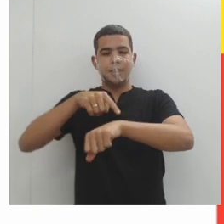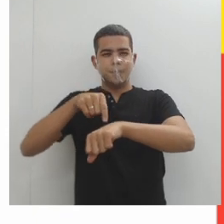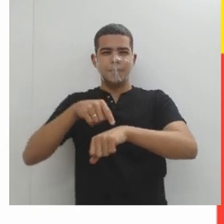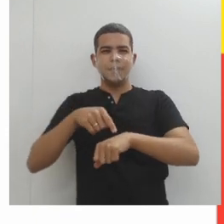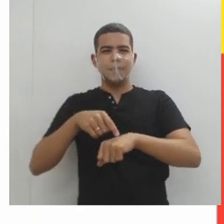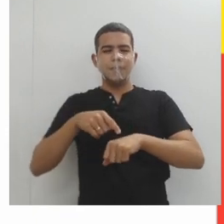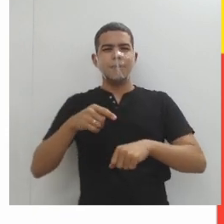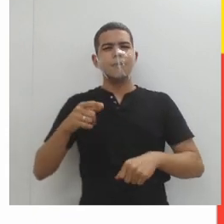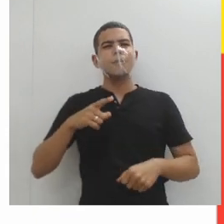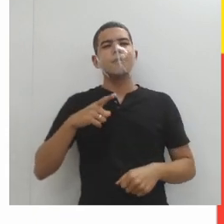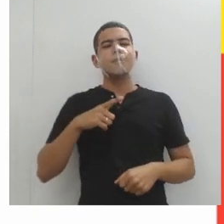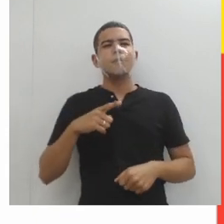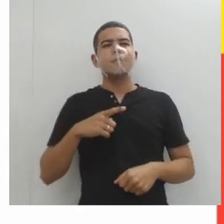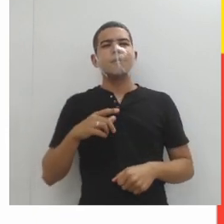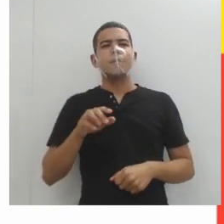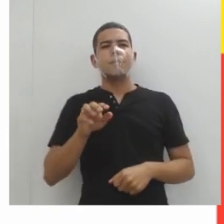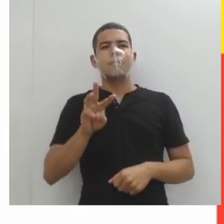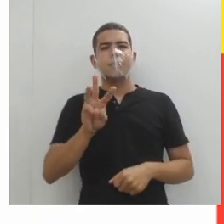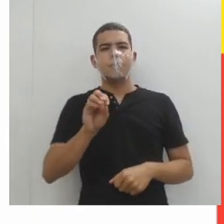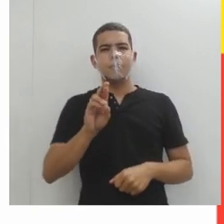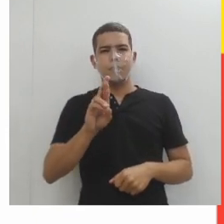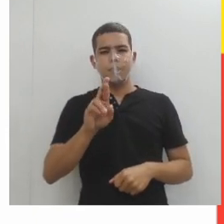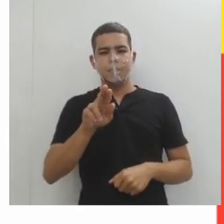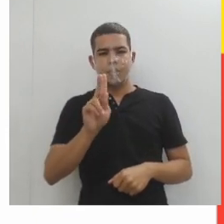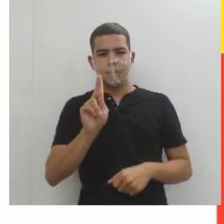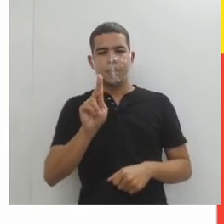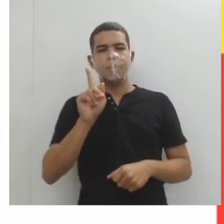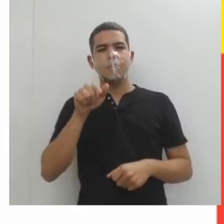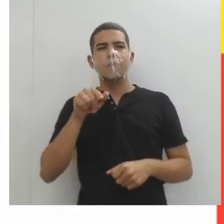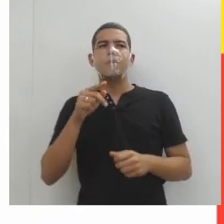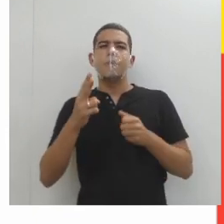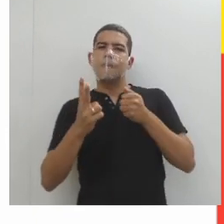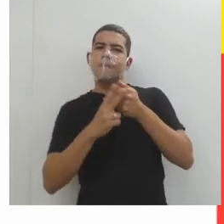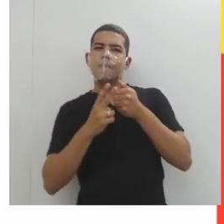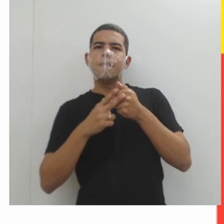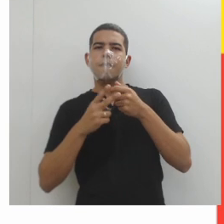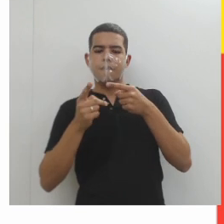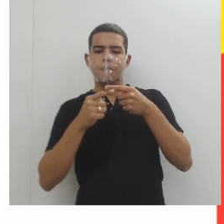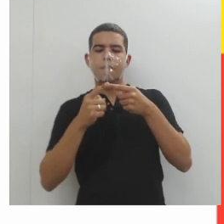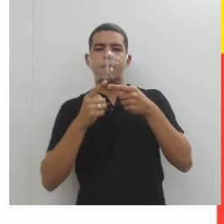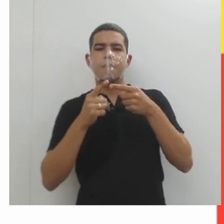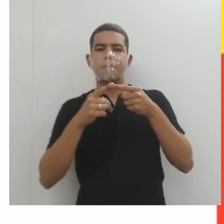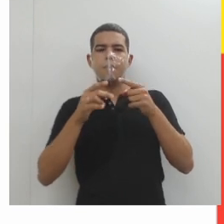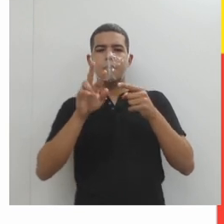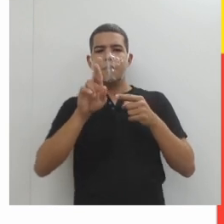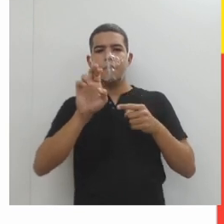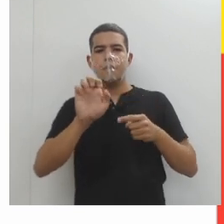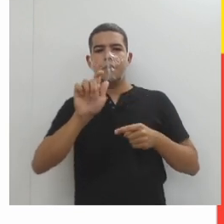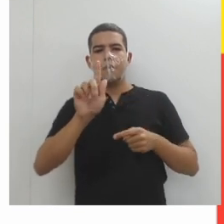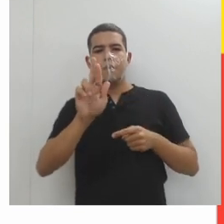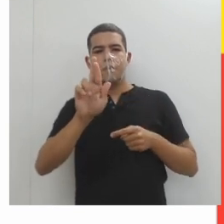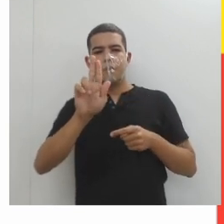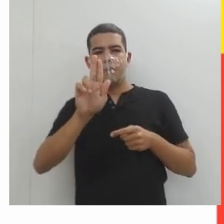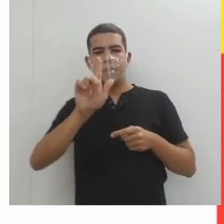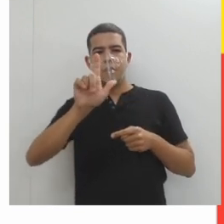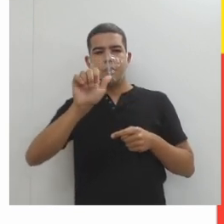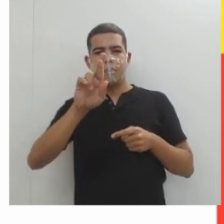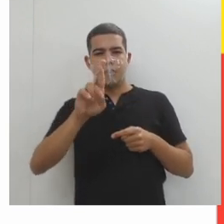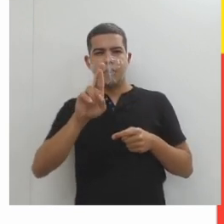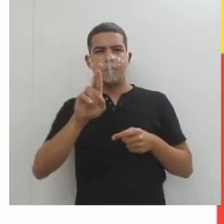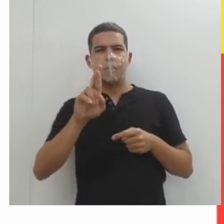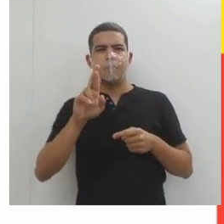parênteses o verbo work, que é o verbo principal. Ele é um verbo regular, como a gente viu lá no quadro agora há pouco. Como é que eu transformaria essa frase? Então, ó,